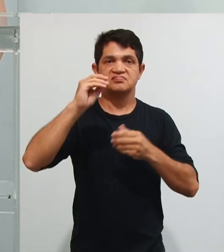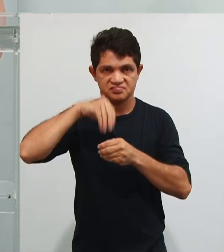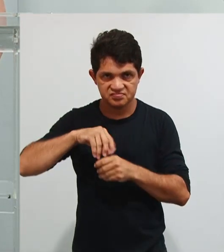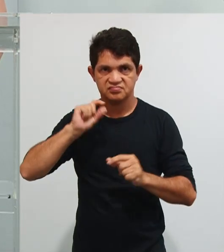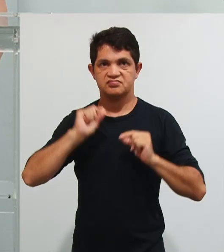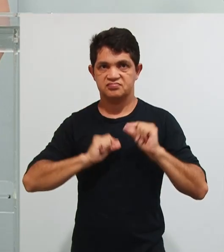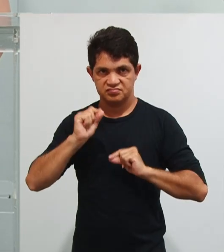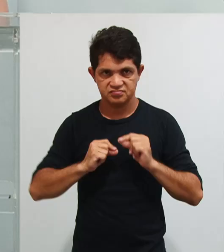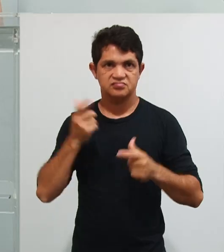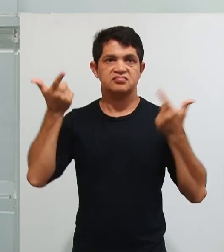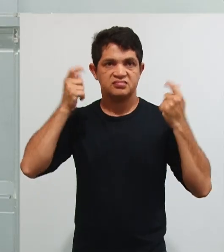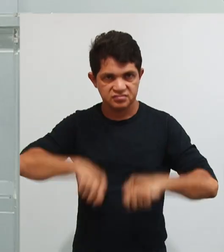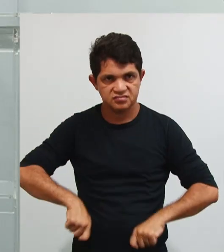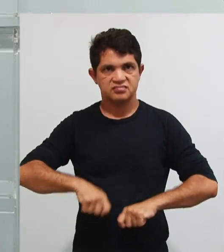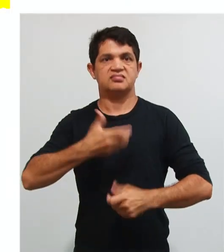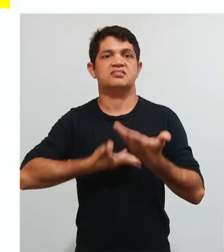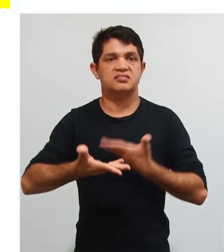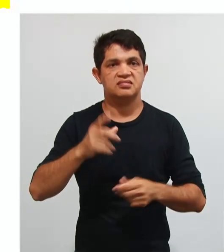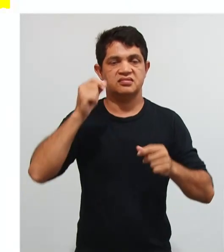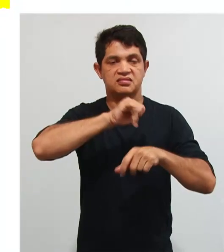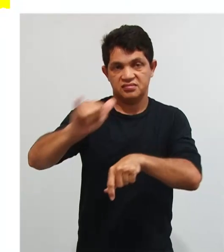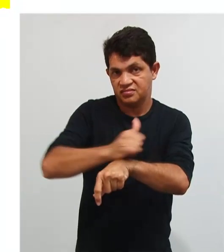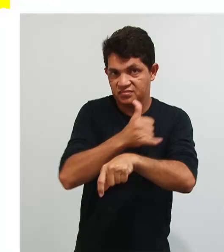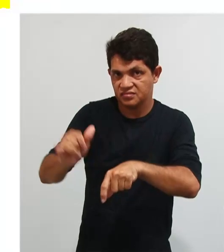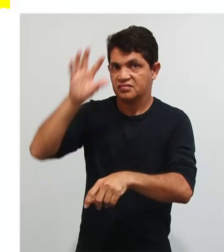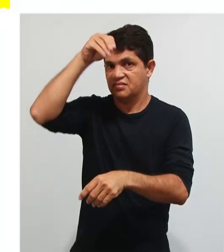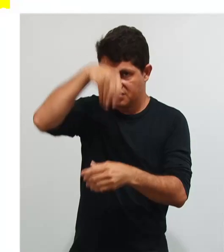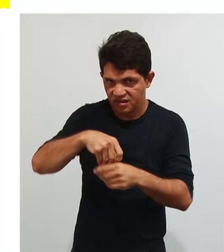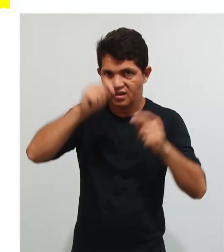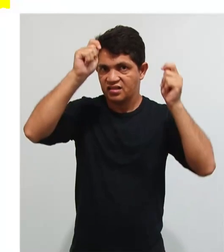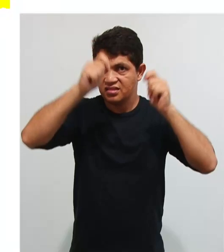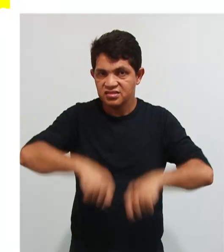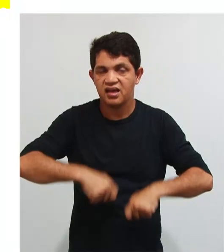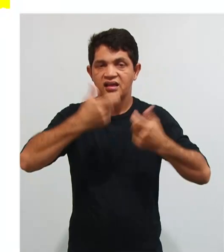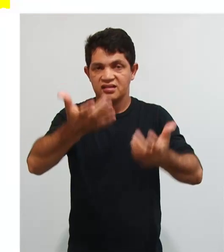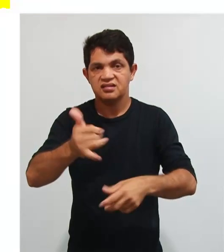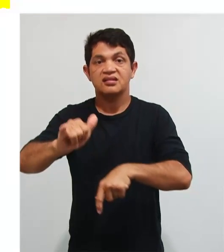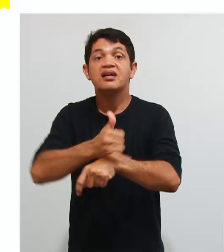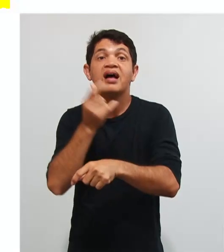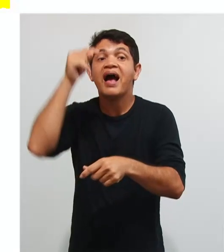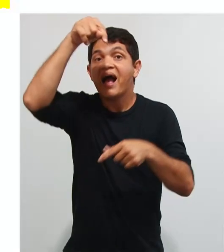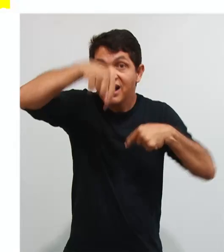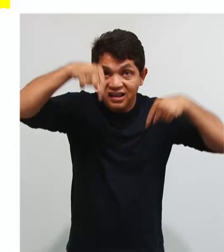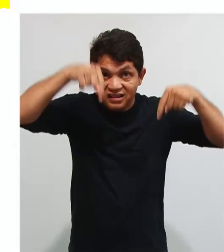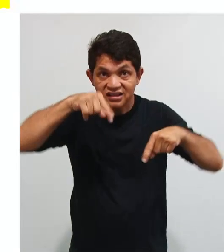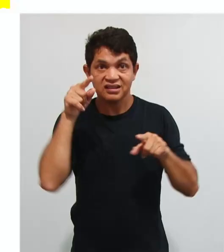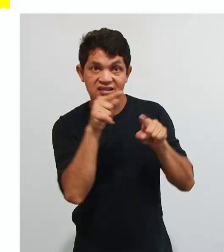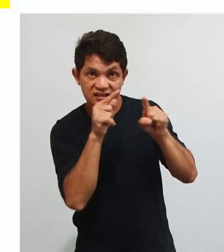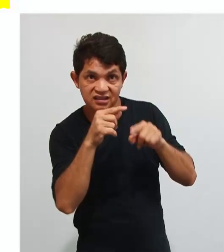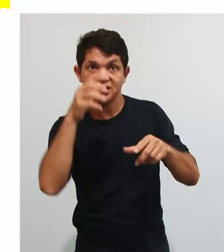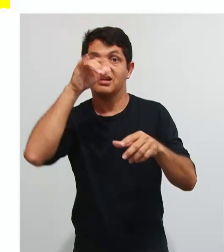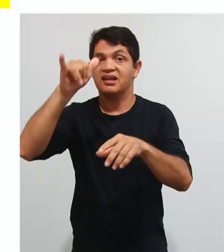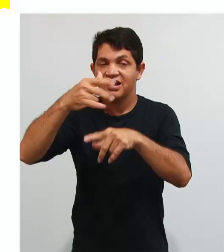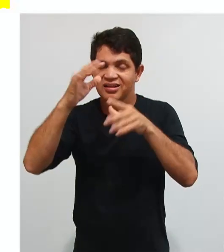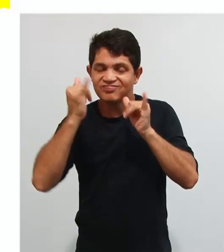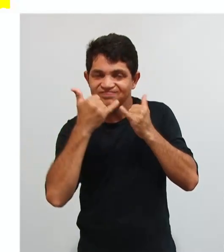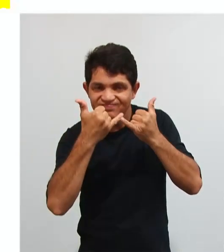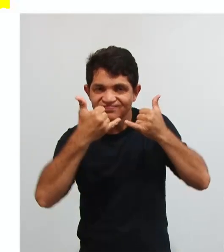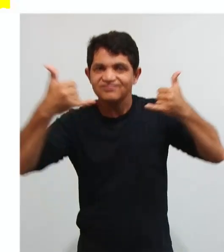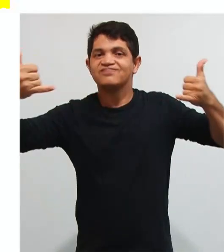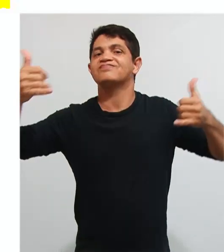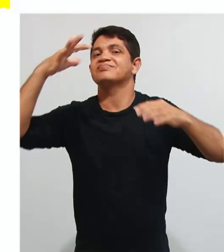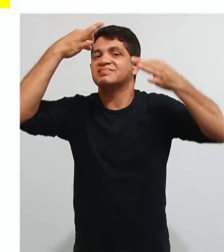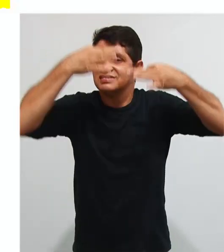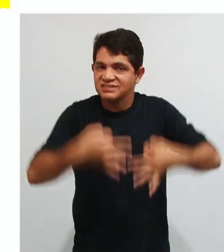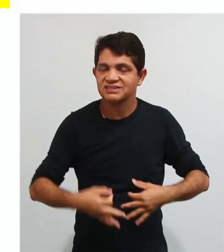vamos alcançar o nosso objetivo estratégico. E aqui, o nosso objetivo estratégico está para o alinhamento,